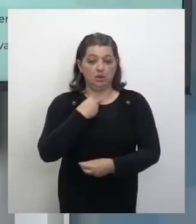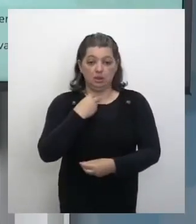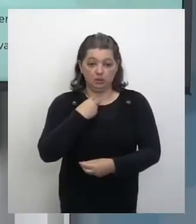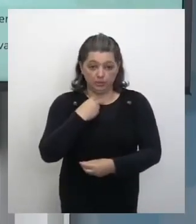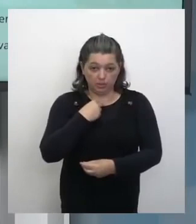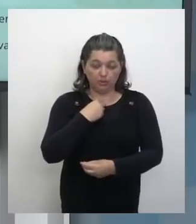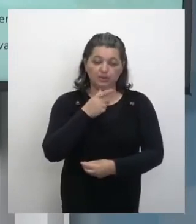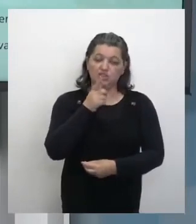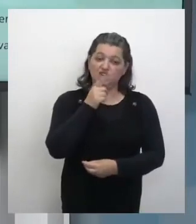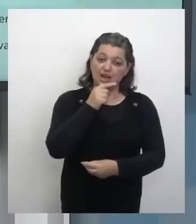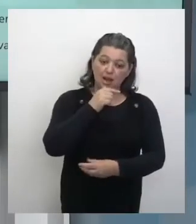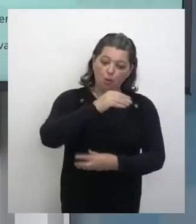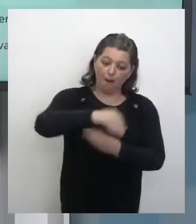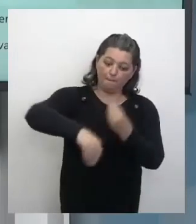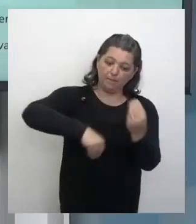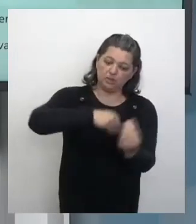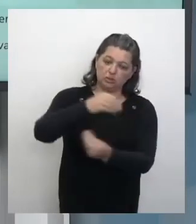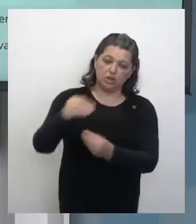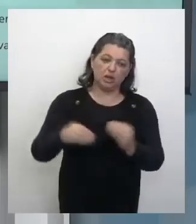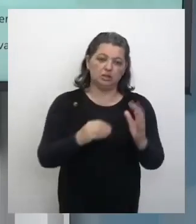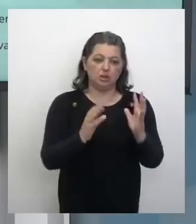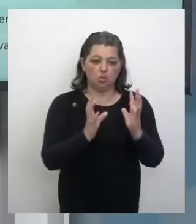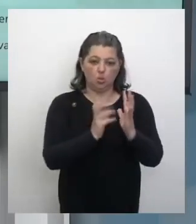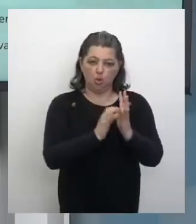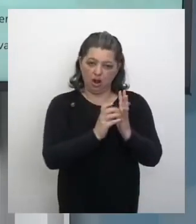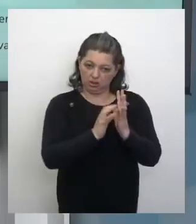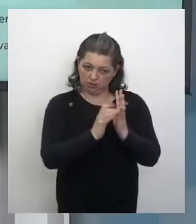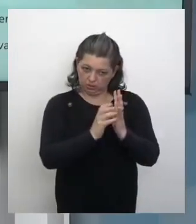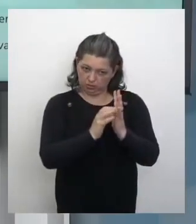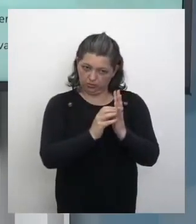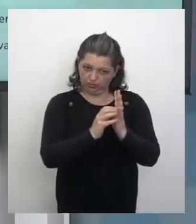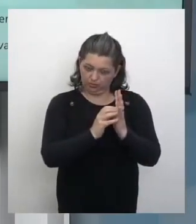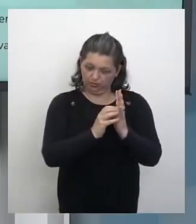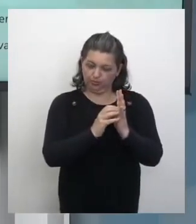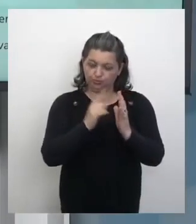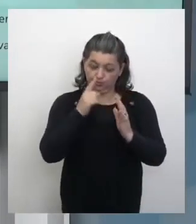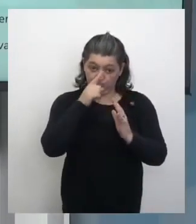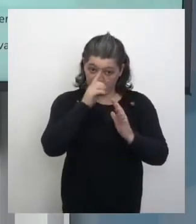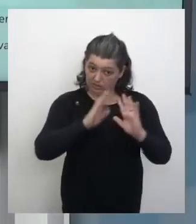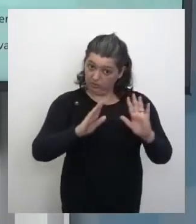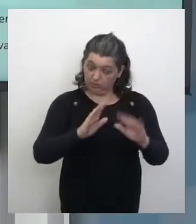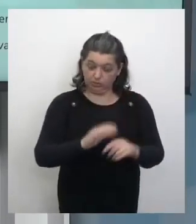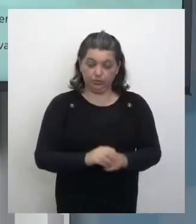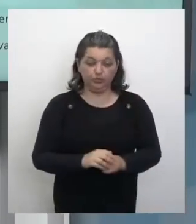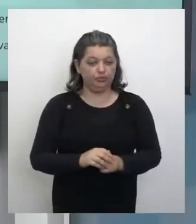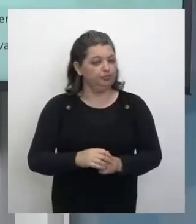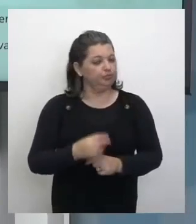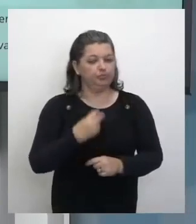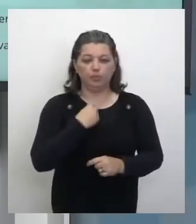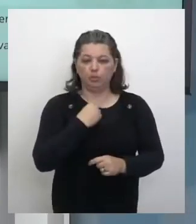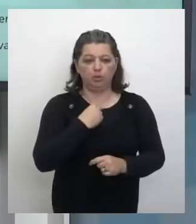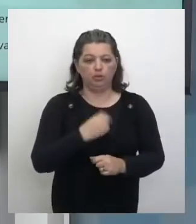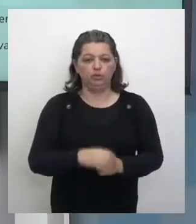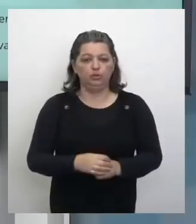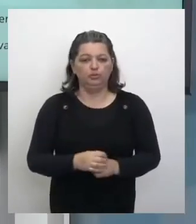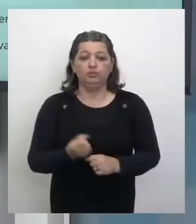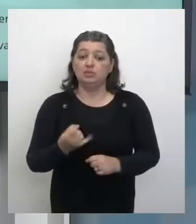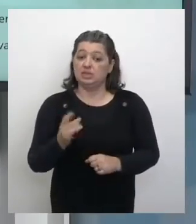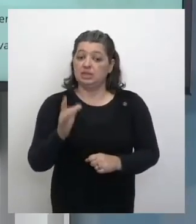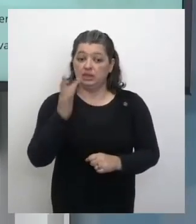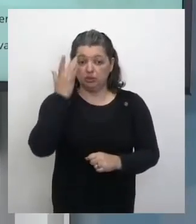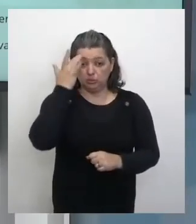eles reagem fortemente e libera gás, libera o hidrogênio. Então, não pode misturar água com ácido se você não